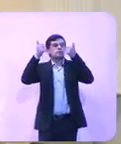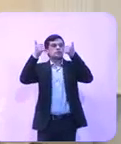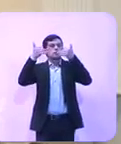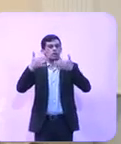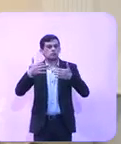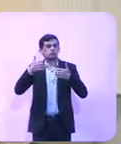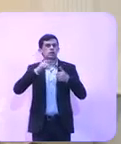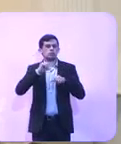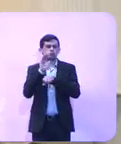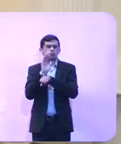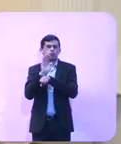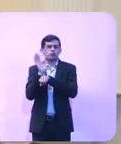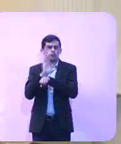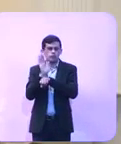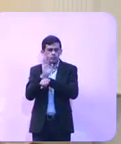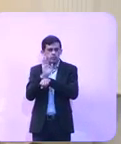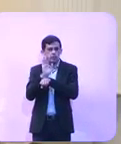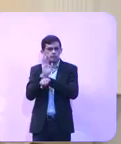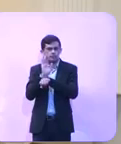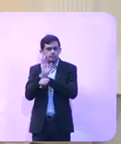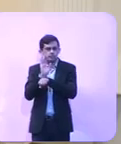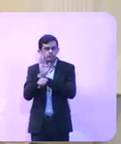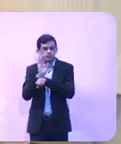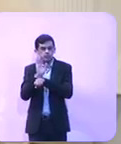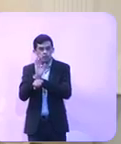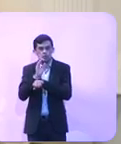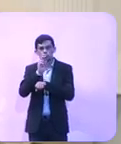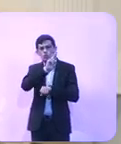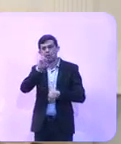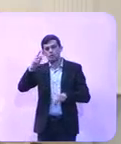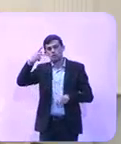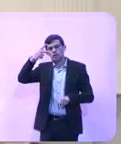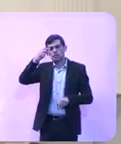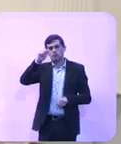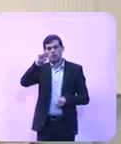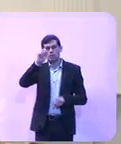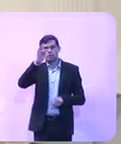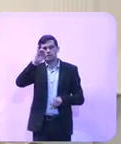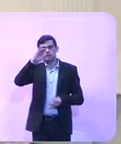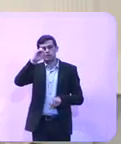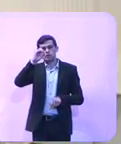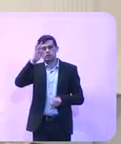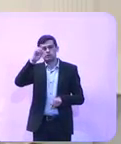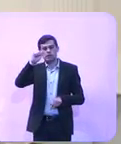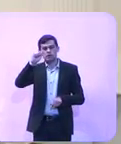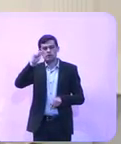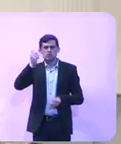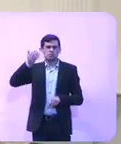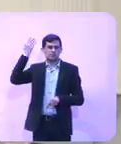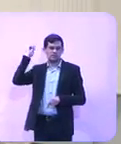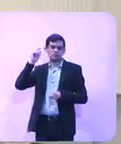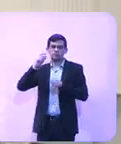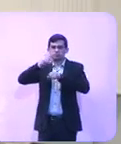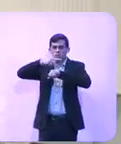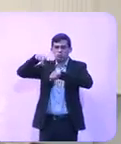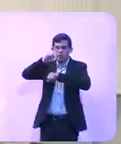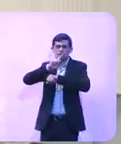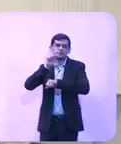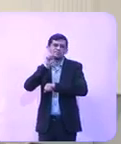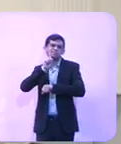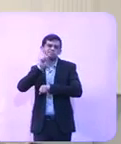num filme de Hollywood chamado Patriota, onde na independência americana